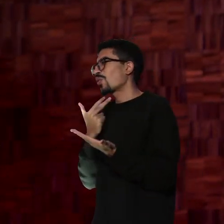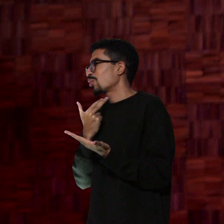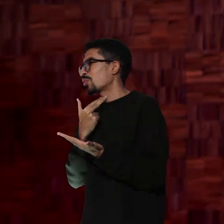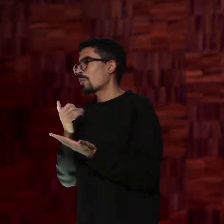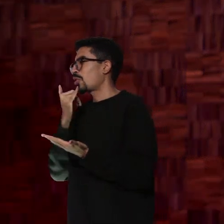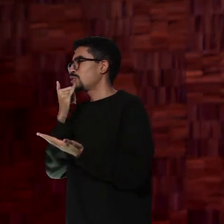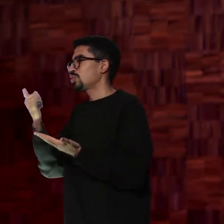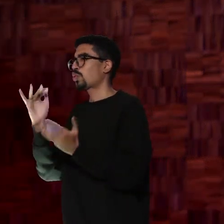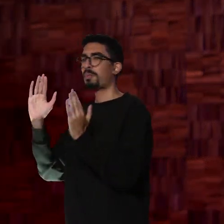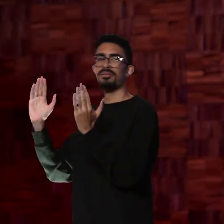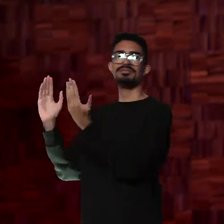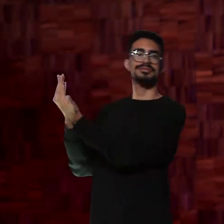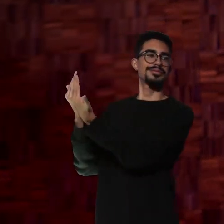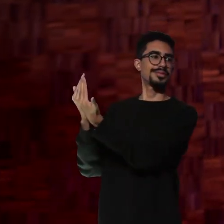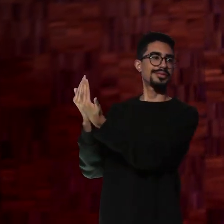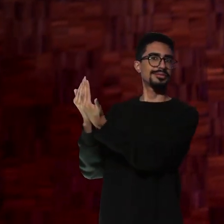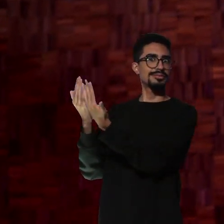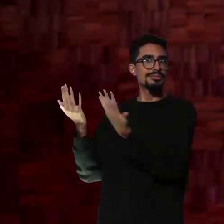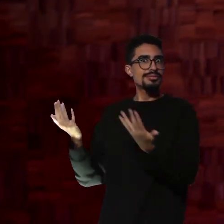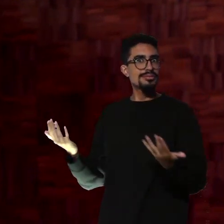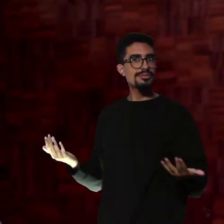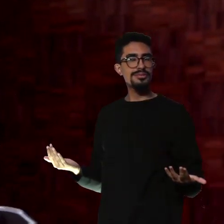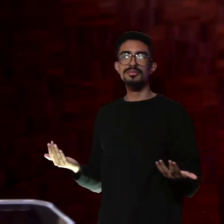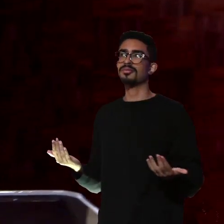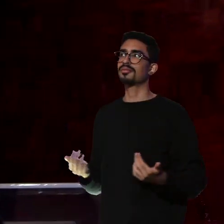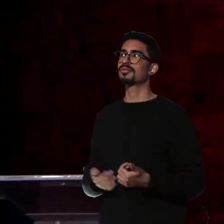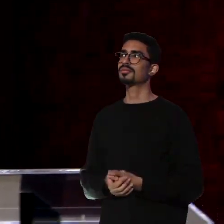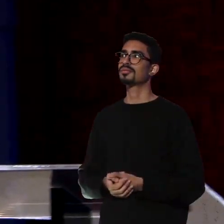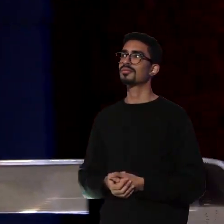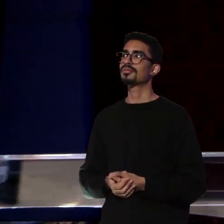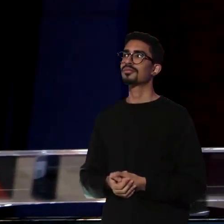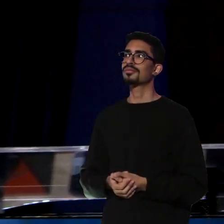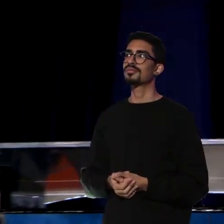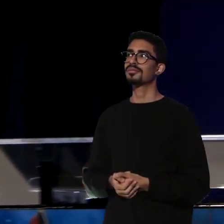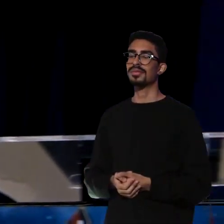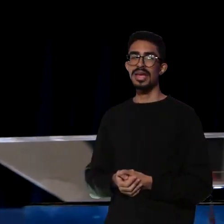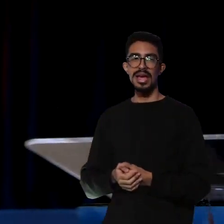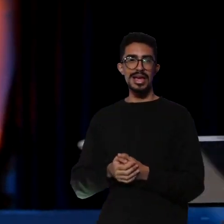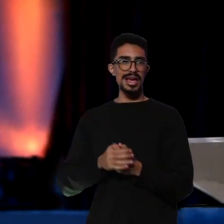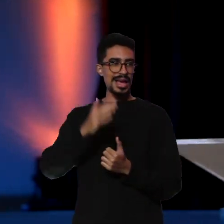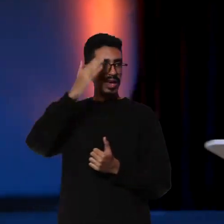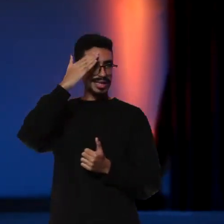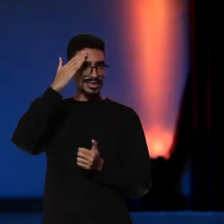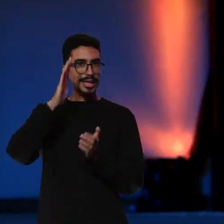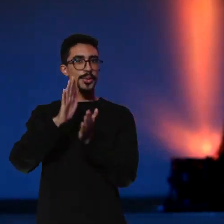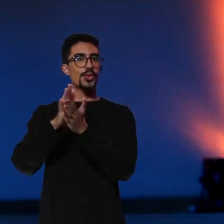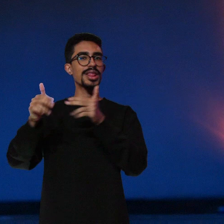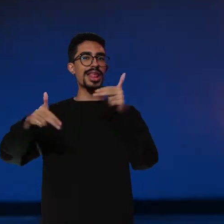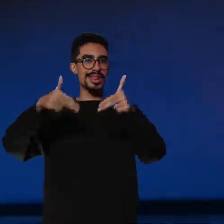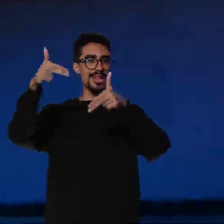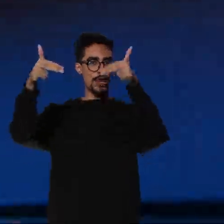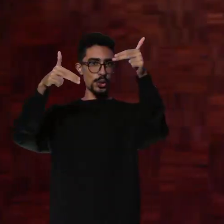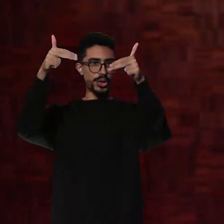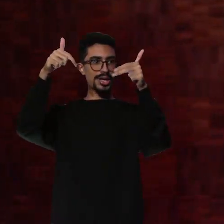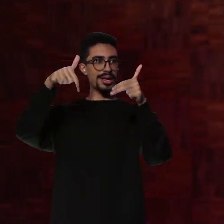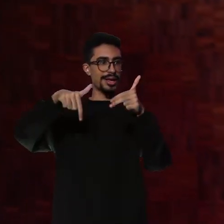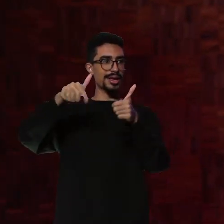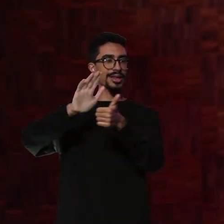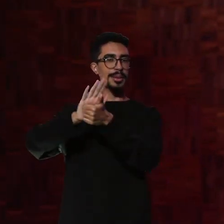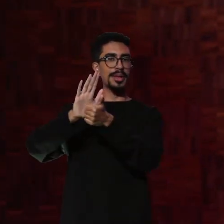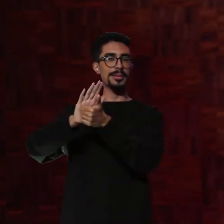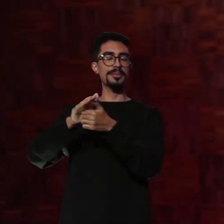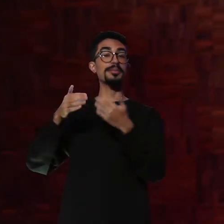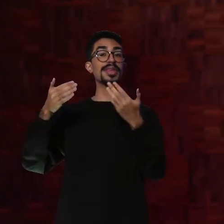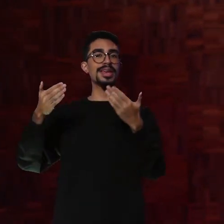da igreja. Estava conversando com a minha esposa, ela teve a ideia: vamos comprar ingresso para todo mundo do prédio inteiro, vamos perguntar quem quer ir. Compramos, colocamos na porta todo mundo com